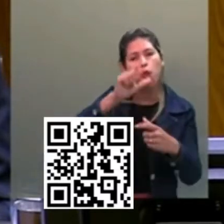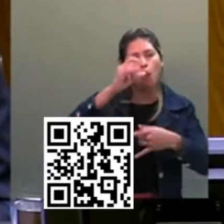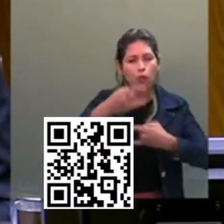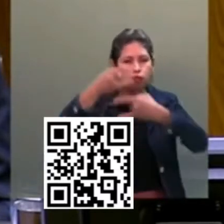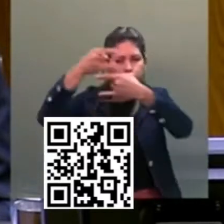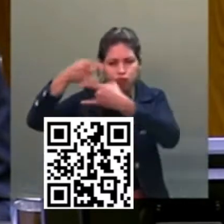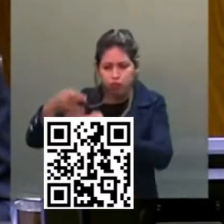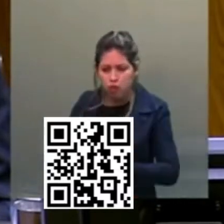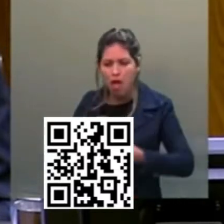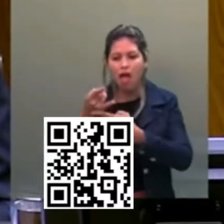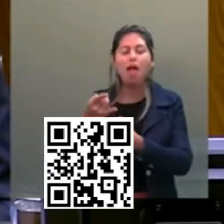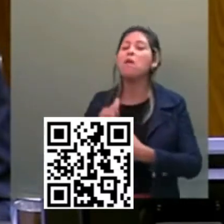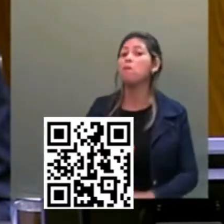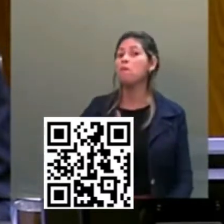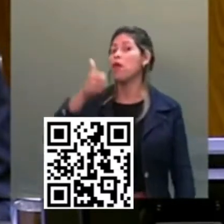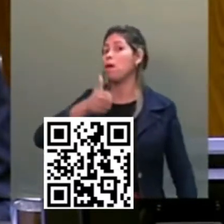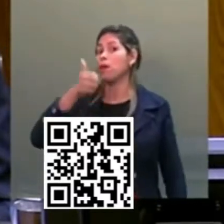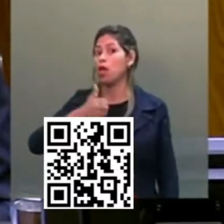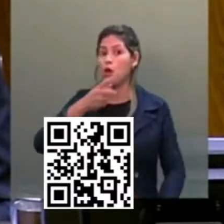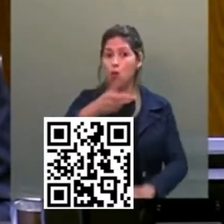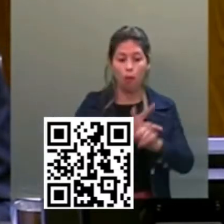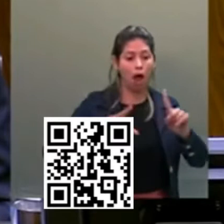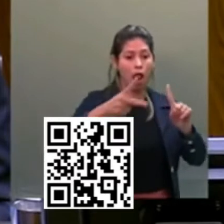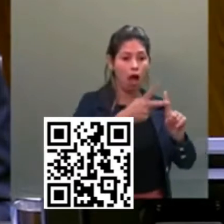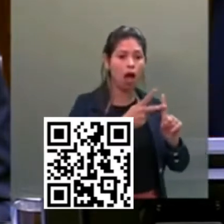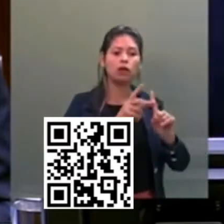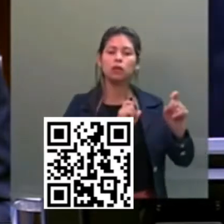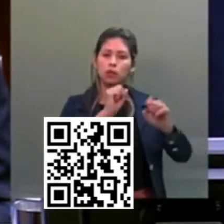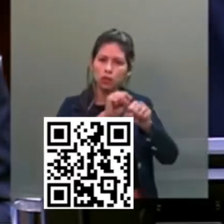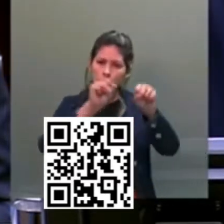primeiro parlamento do mundo a implementar um sistema